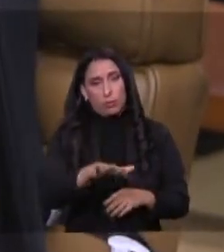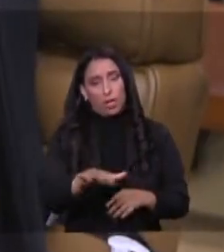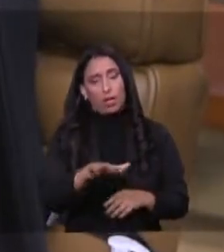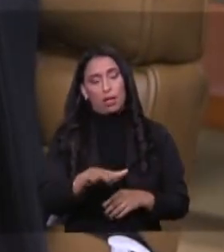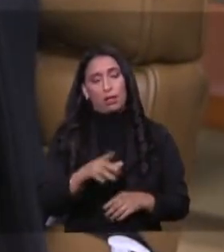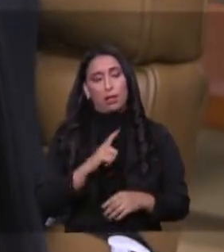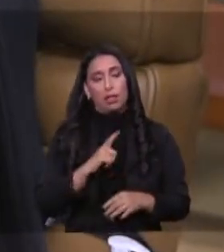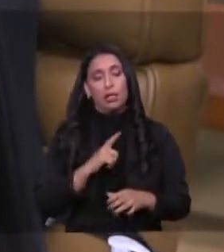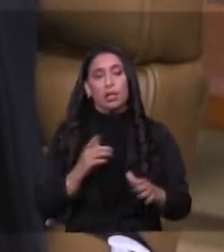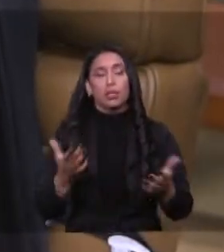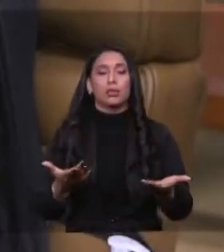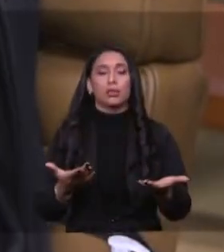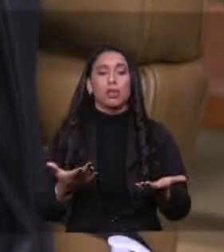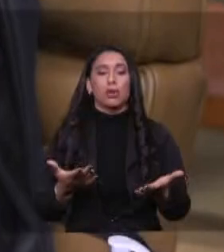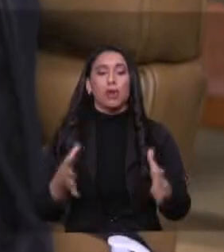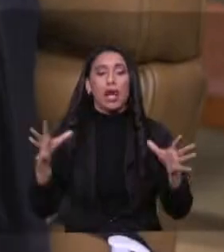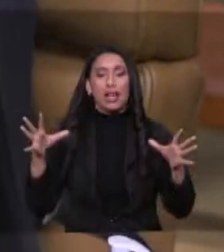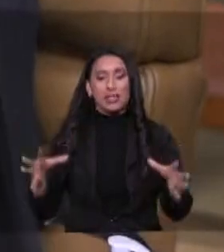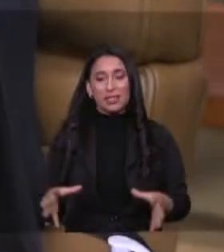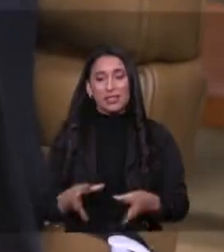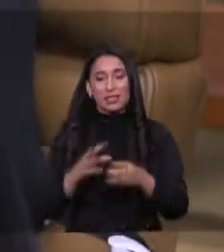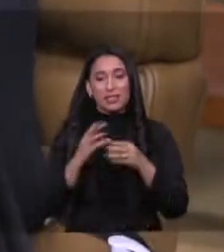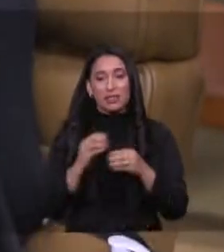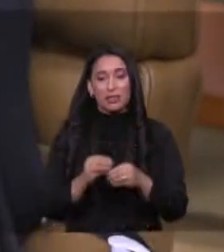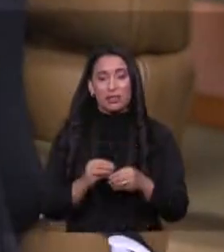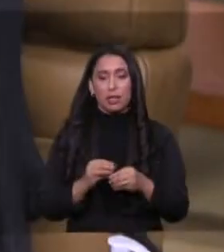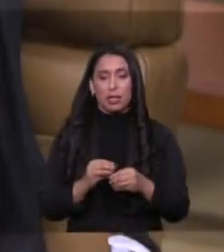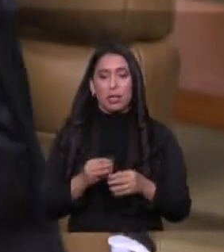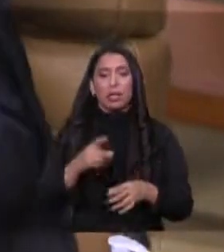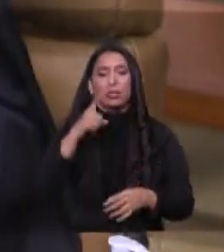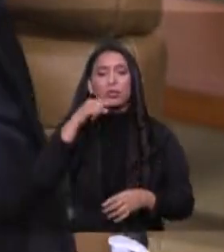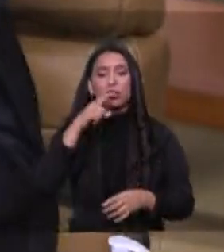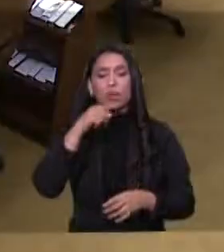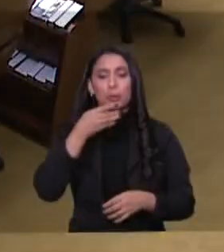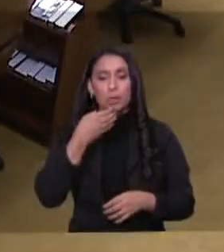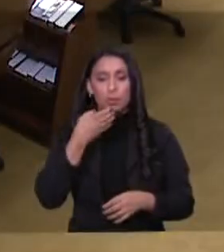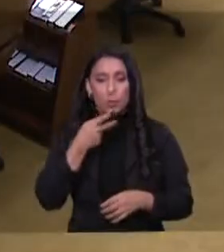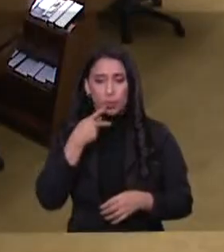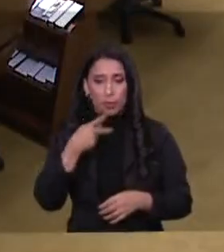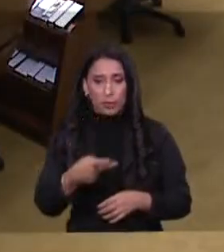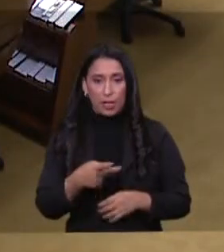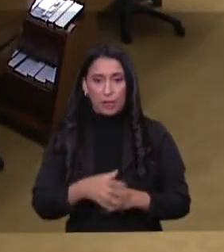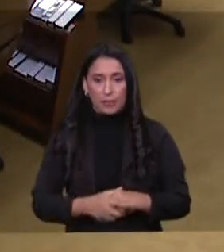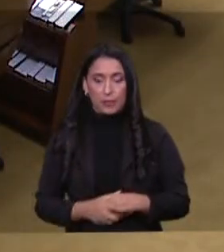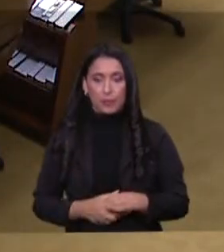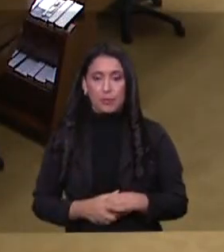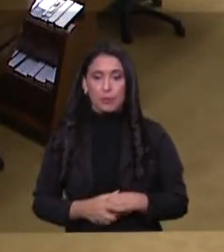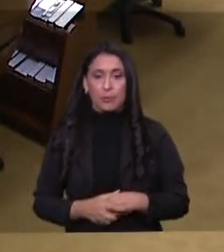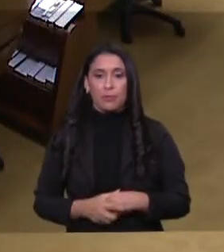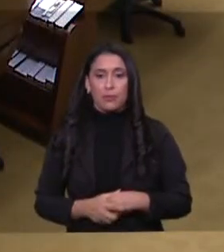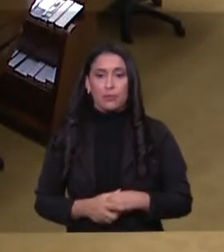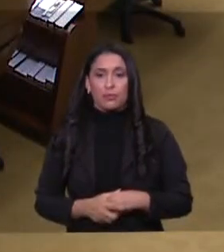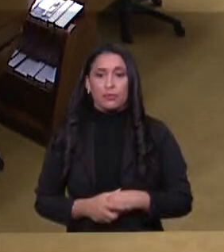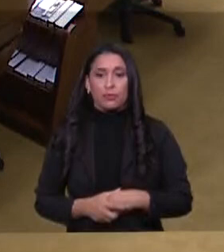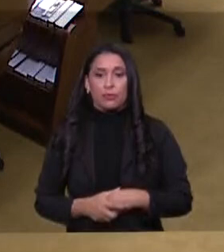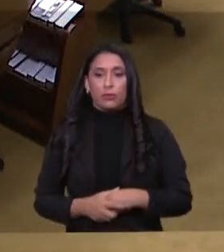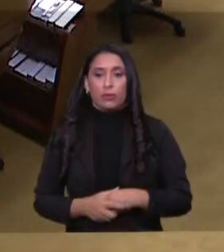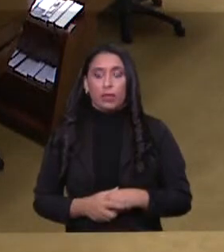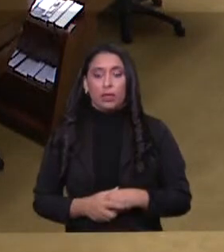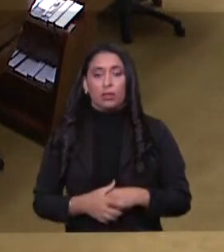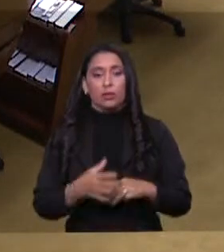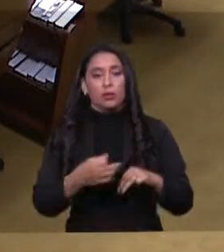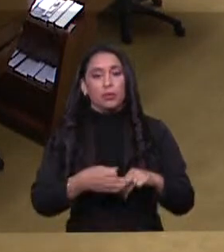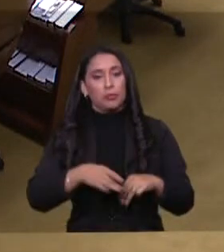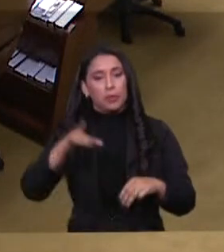eu apresento a síntese da... Vossa Excelência me permite? Pois não, ministro Gilmar. Pede a palavra ao excelentíssimo senhor ministro Gilmar